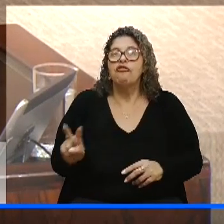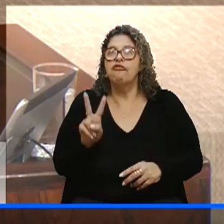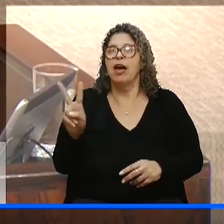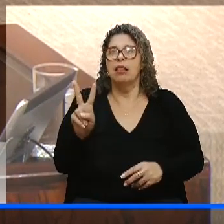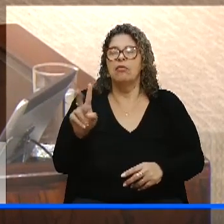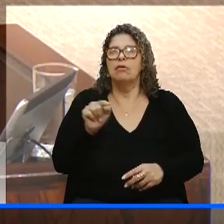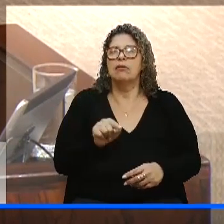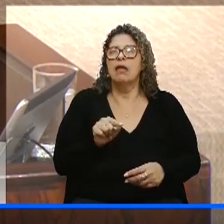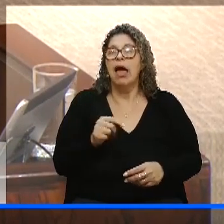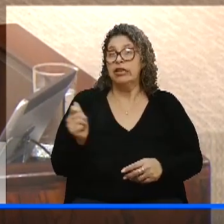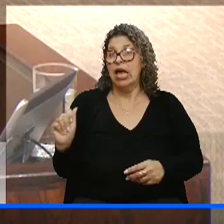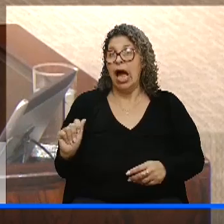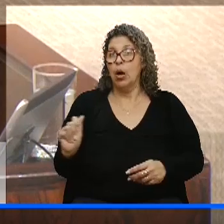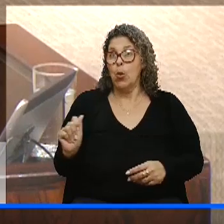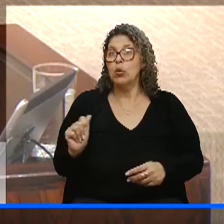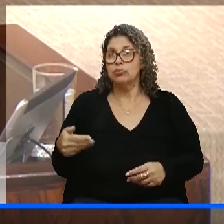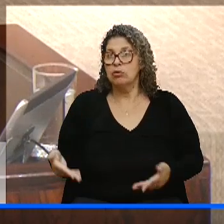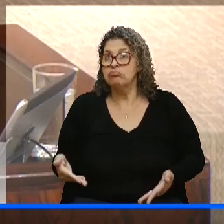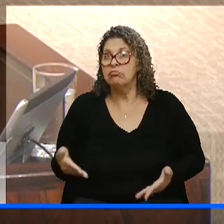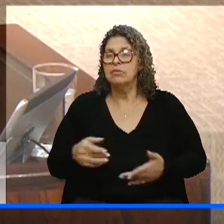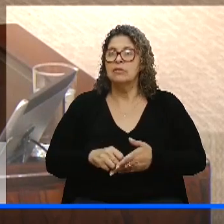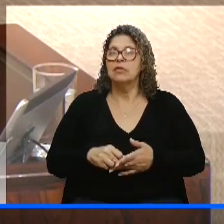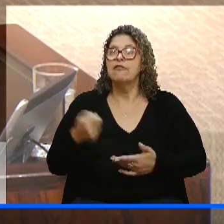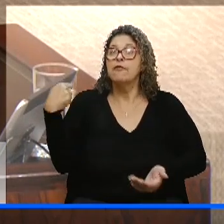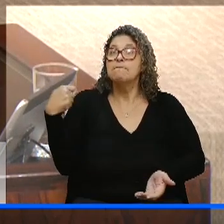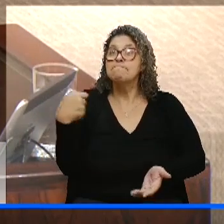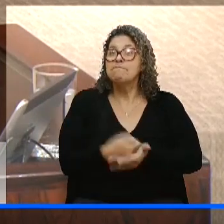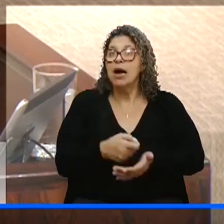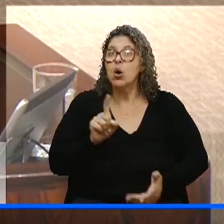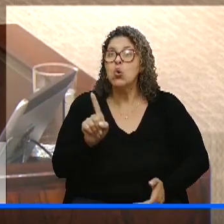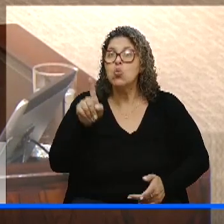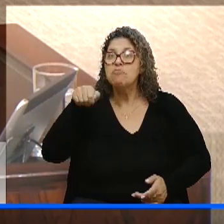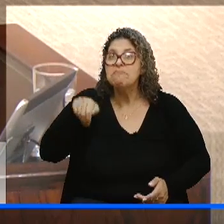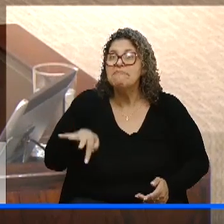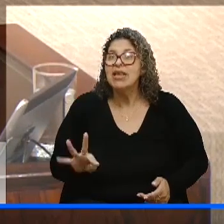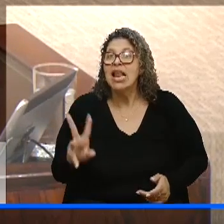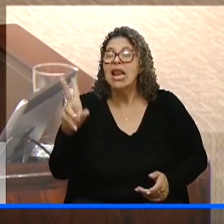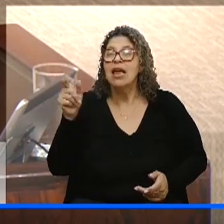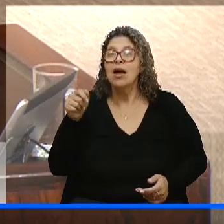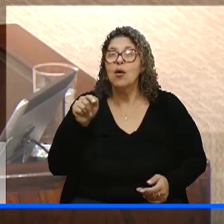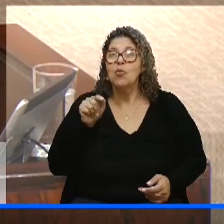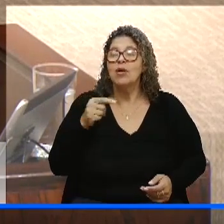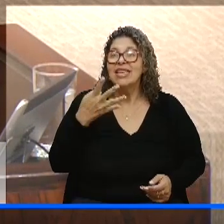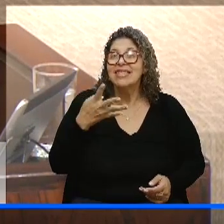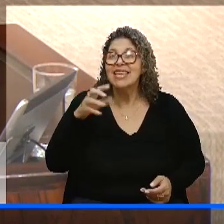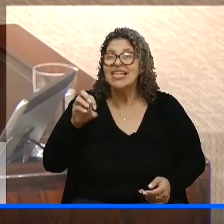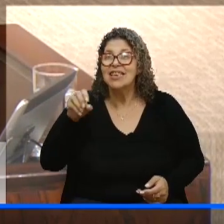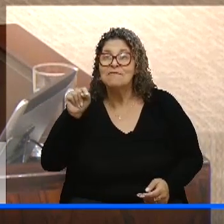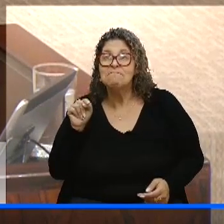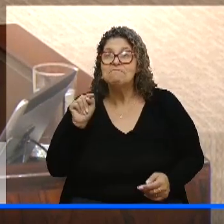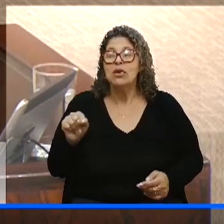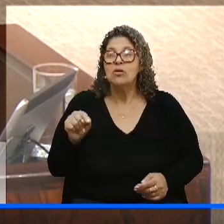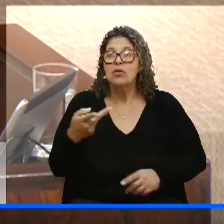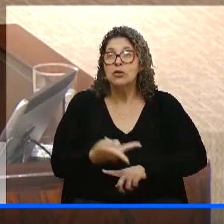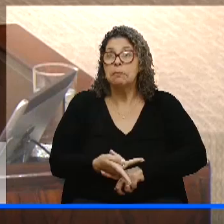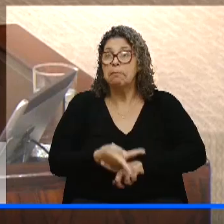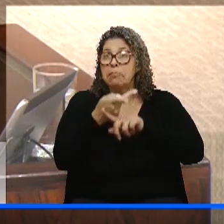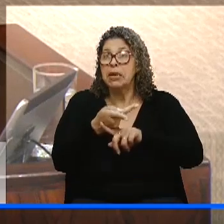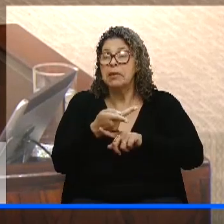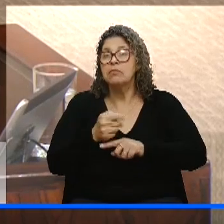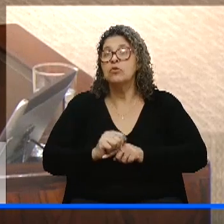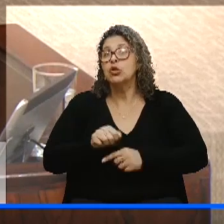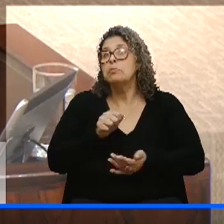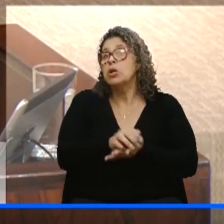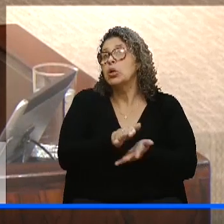agosto e eu percebi que foi pago um milhão e trezentos mil reais pra prêmio de produtividade né no começo